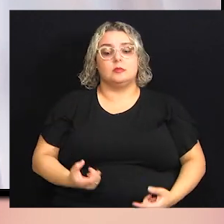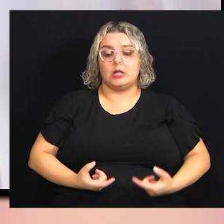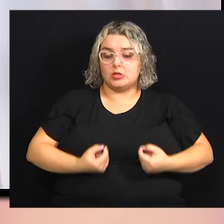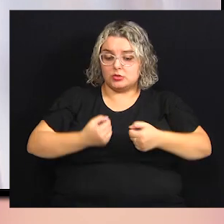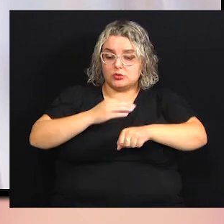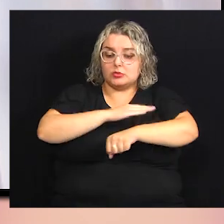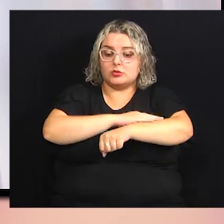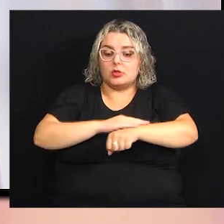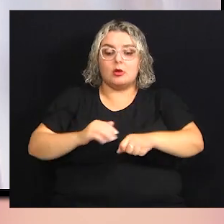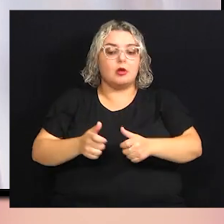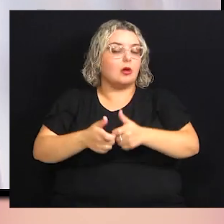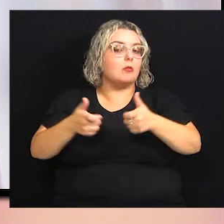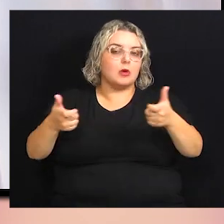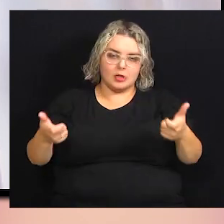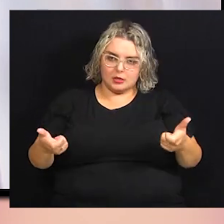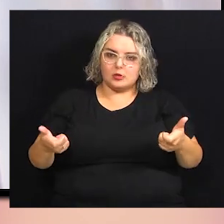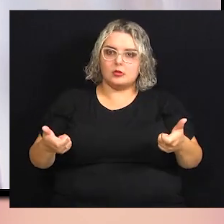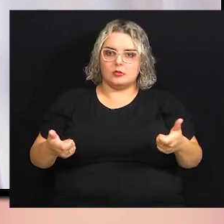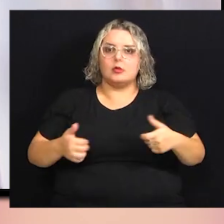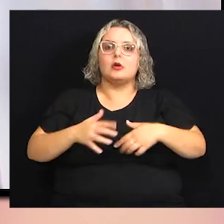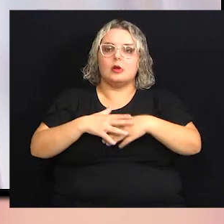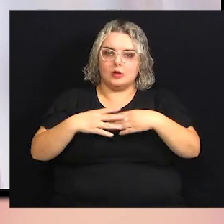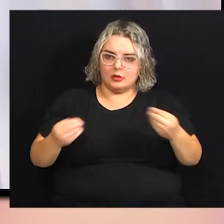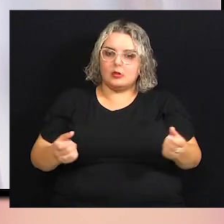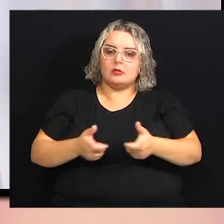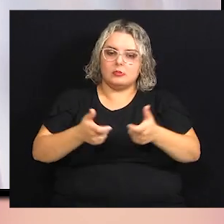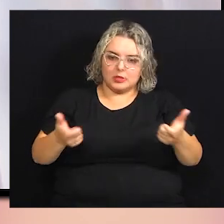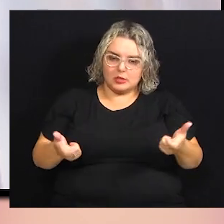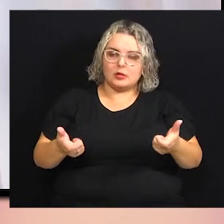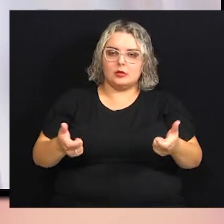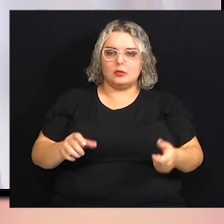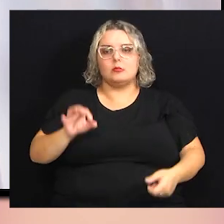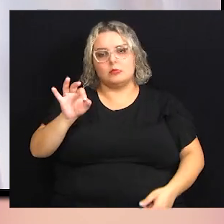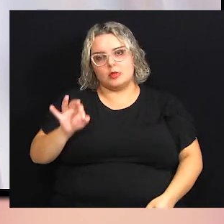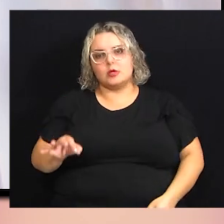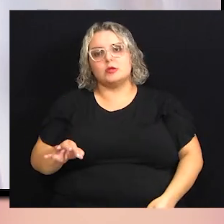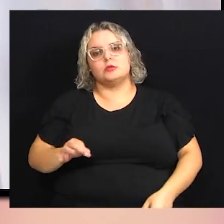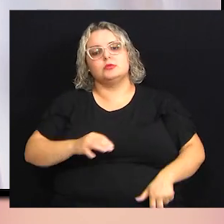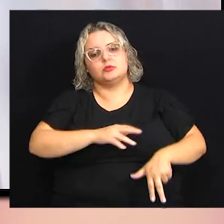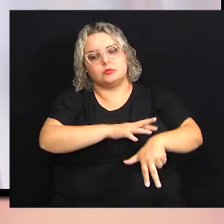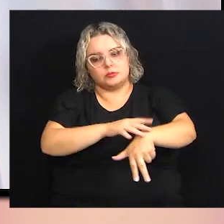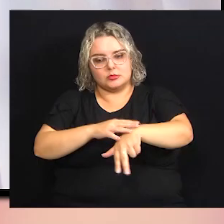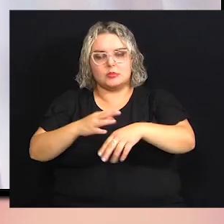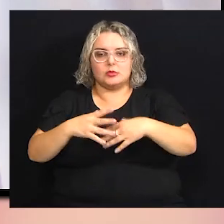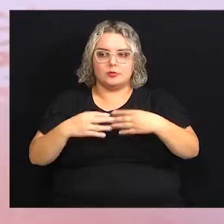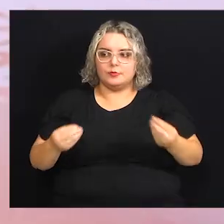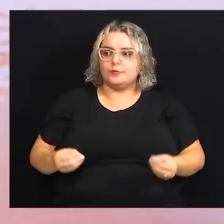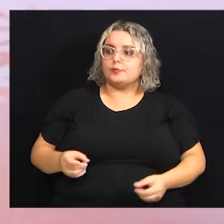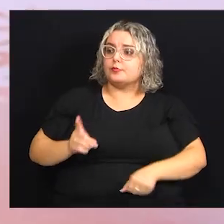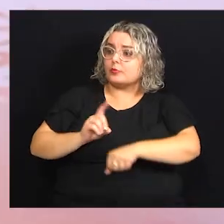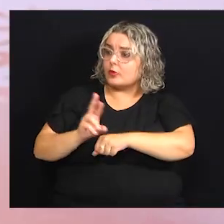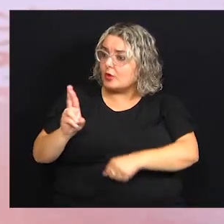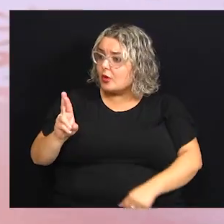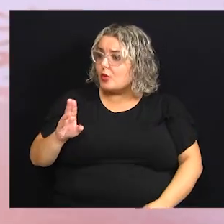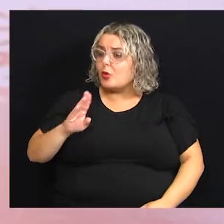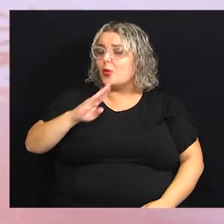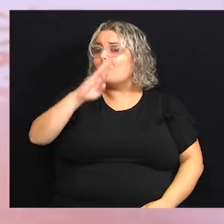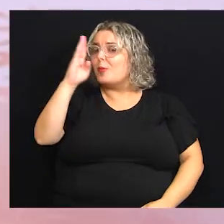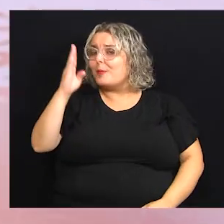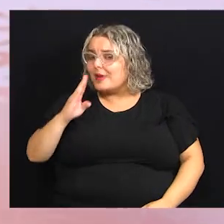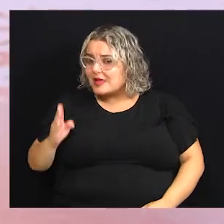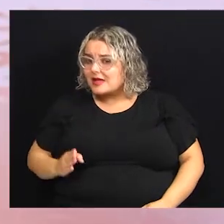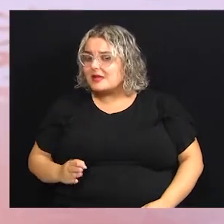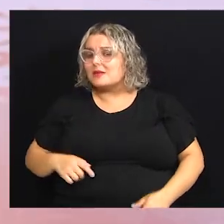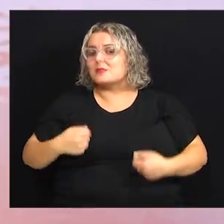mas tumores de pele, a grande maioria, são curáveis. A maior parte dos pacientes vão ficar curados. Doutor, o brasileiro,